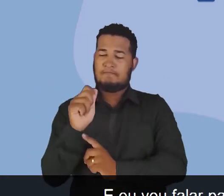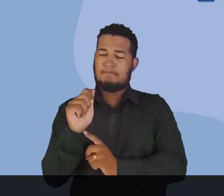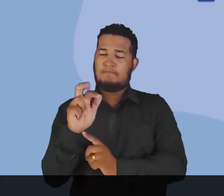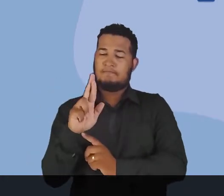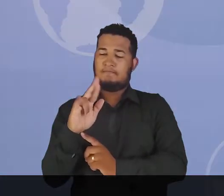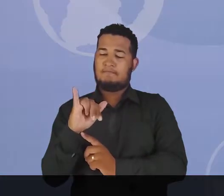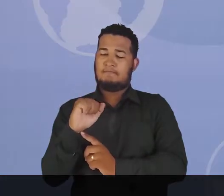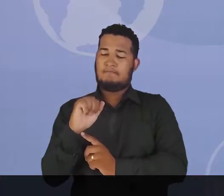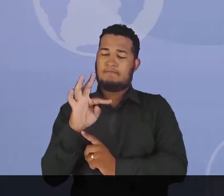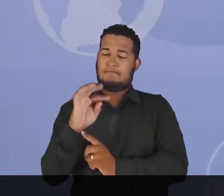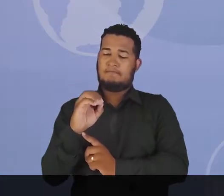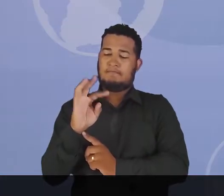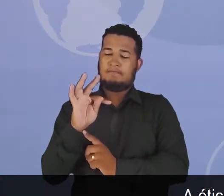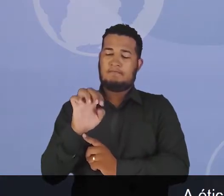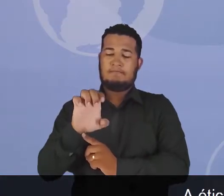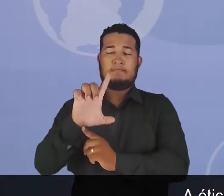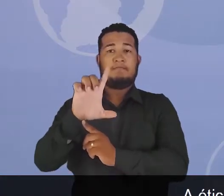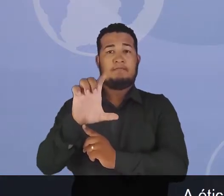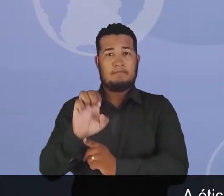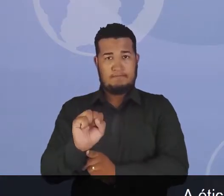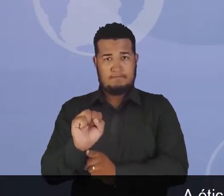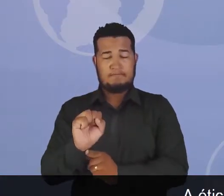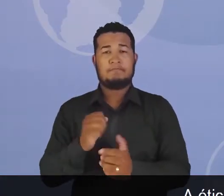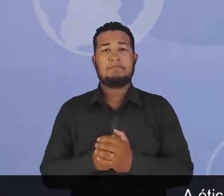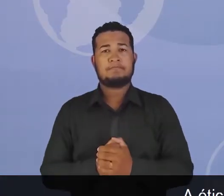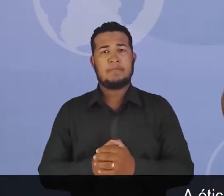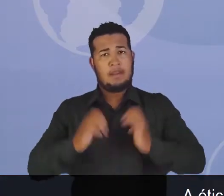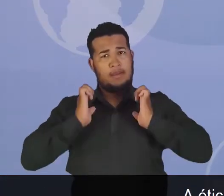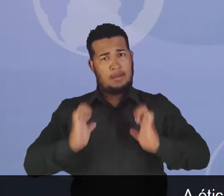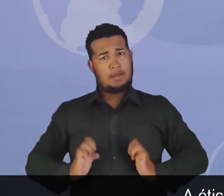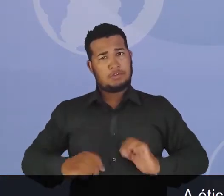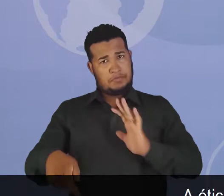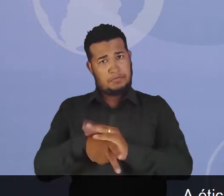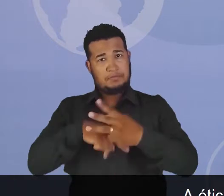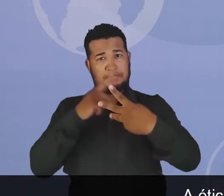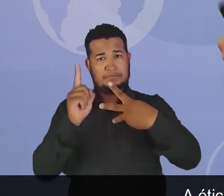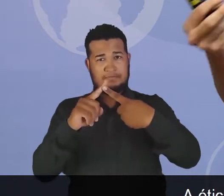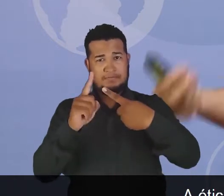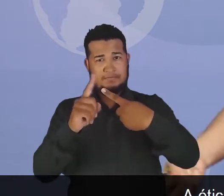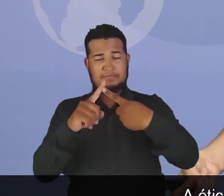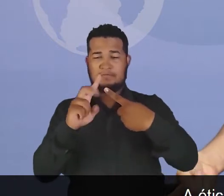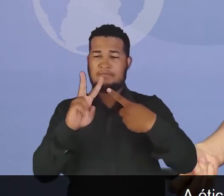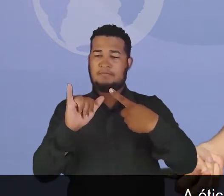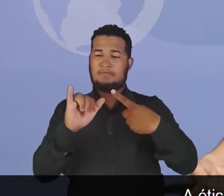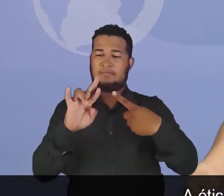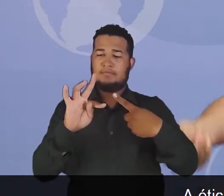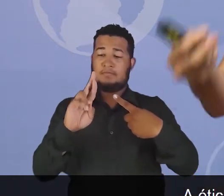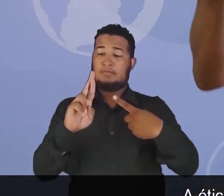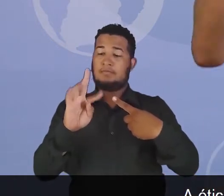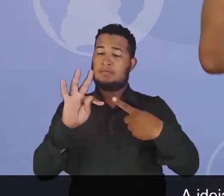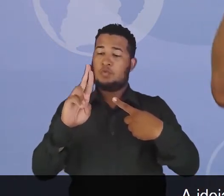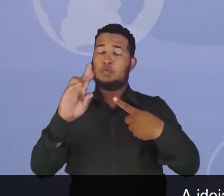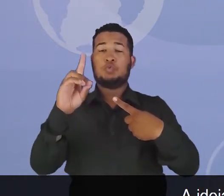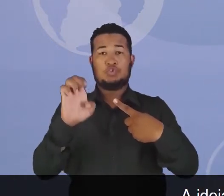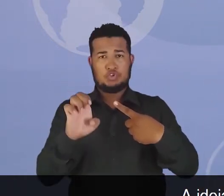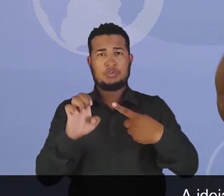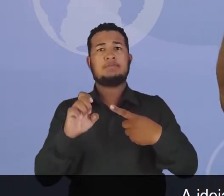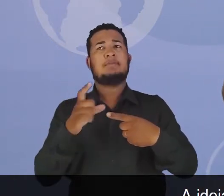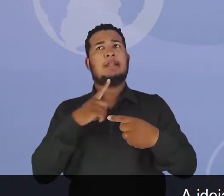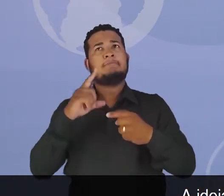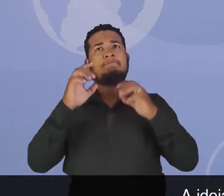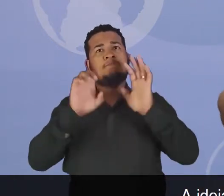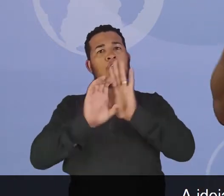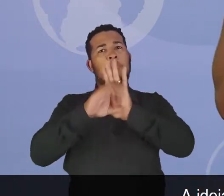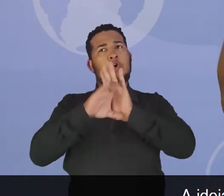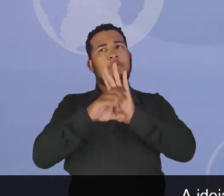teoria. Então vem aqui comigo. A ética da virtude, gente, é muito desenvolvida no mundo antigo. A ideia